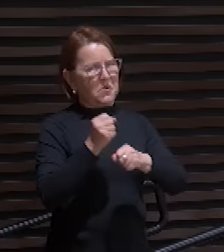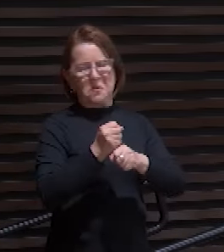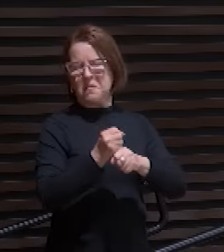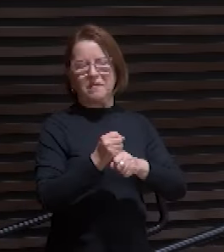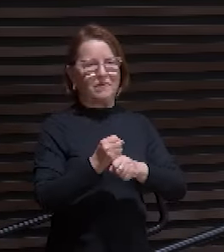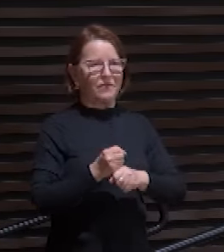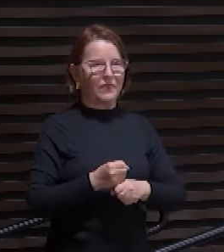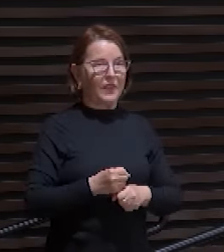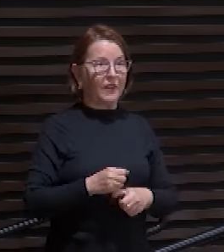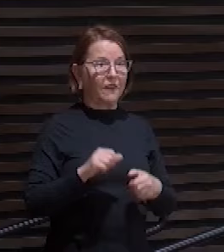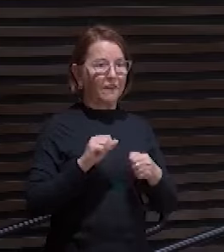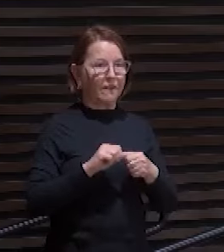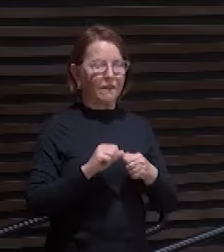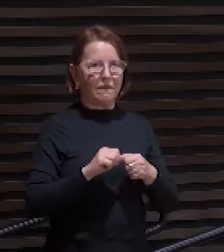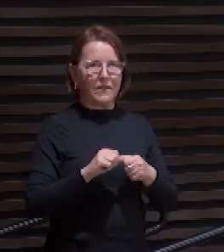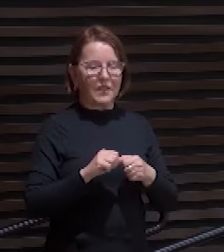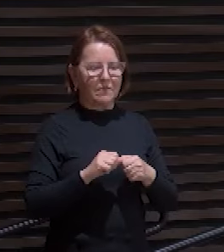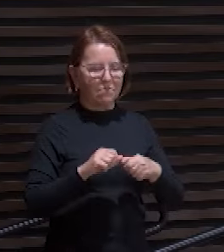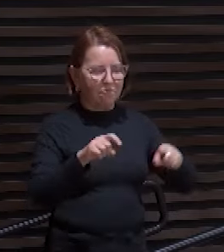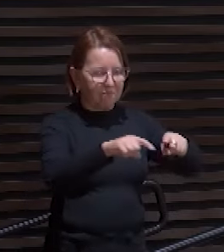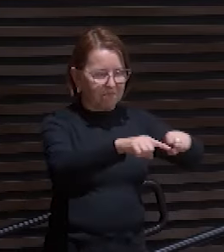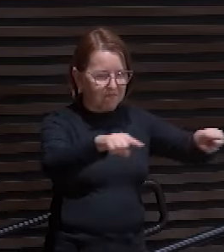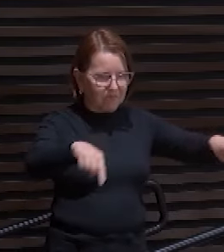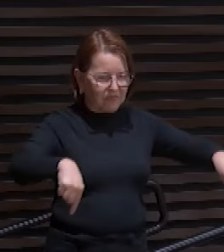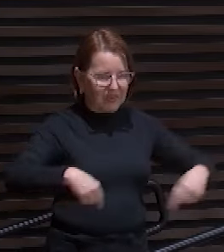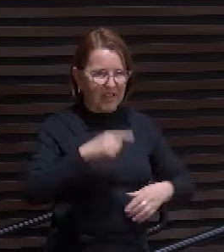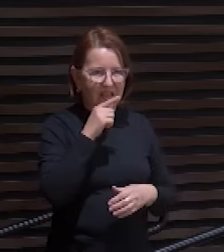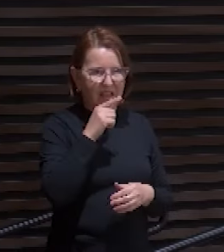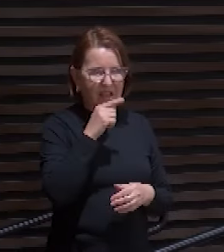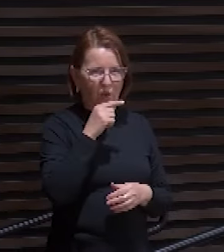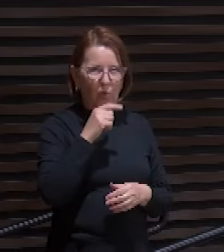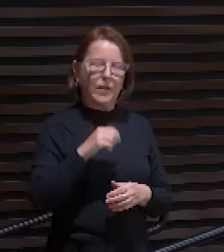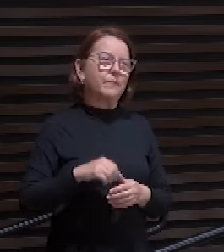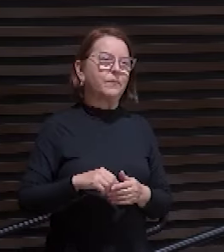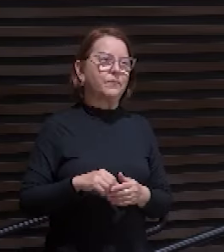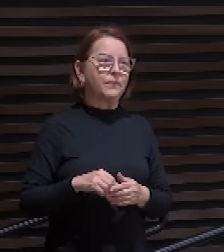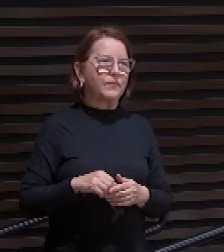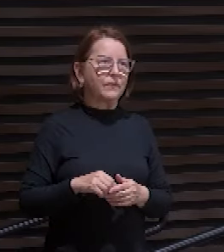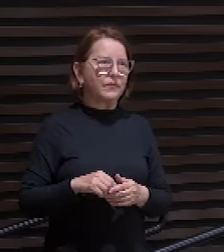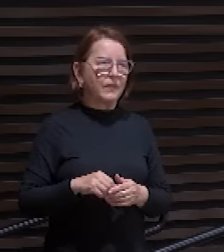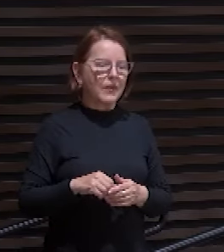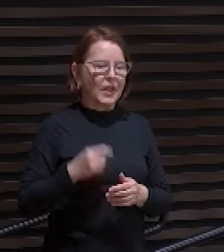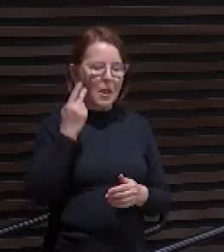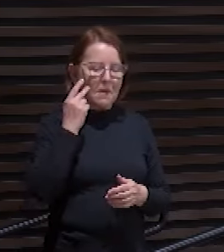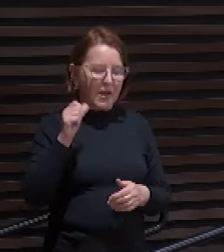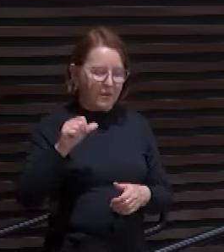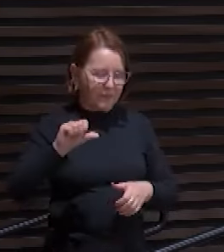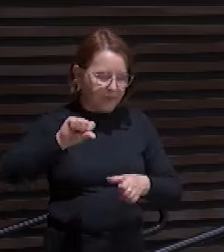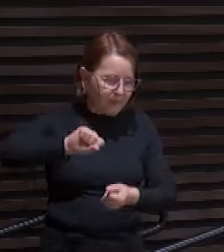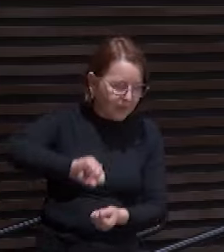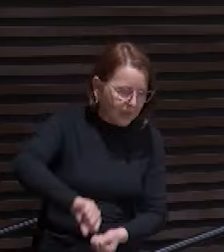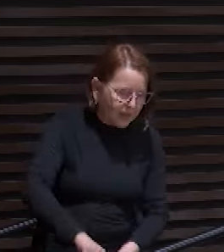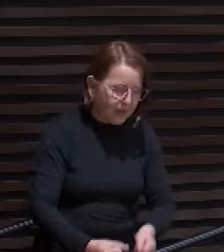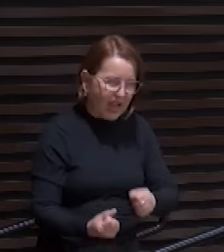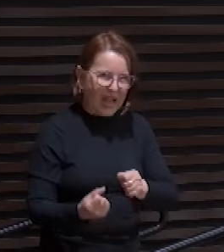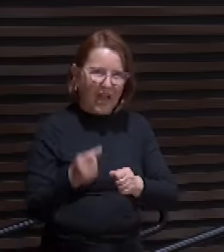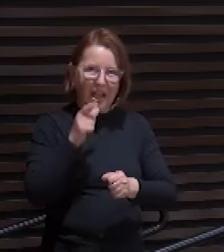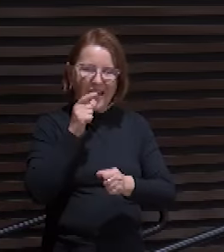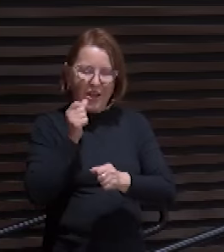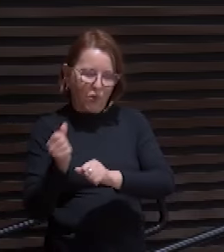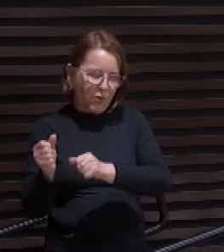ele fez um açude cheio de água para regar as coisas dele. Pensa num homem que